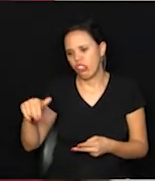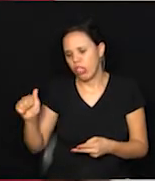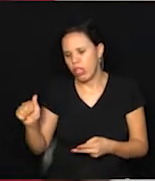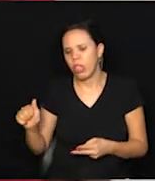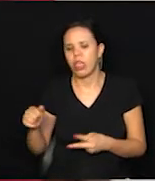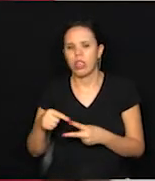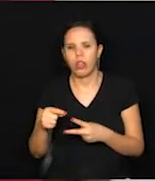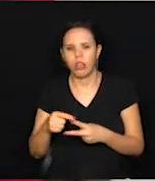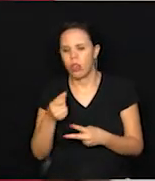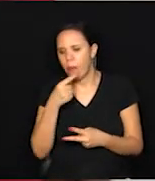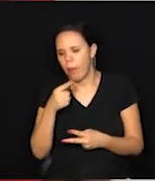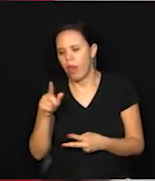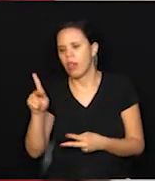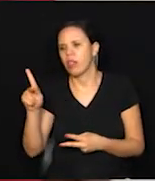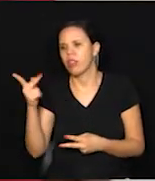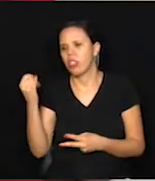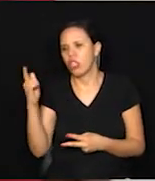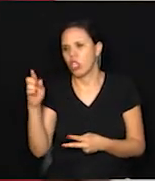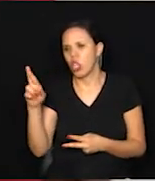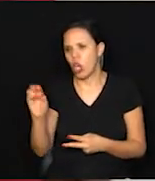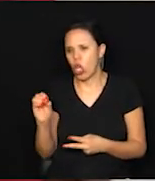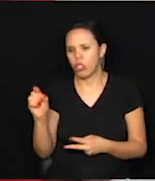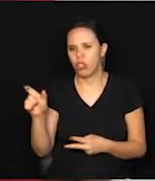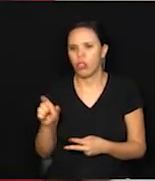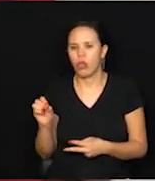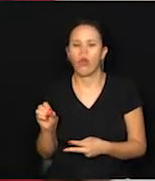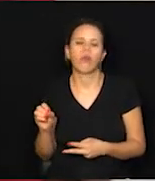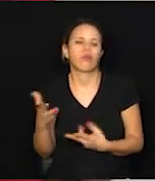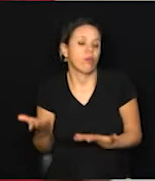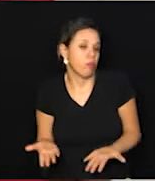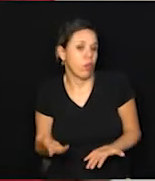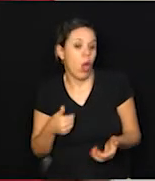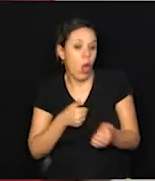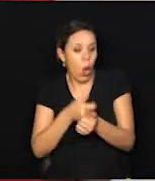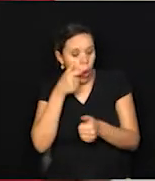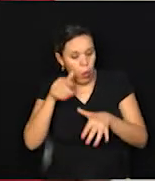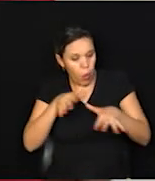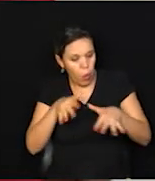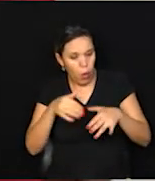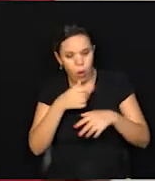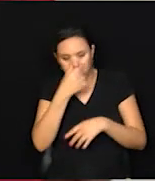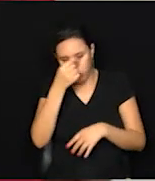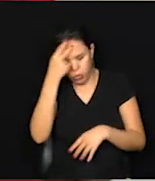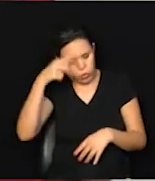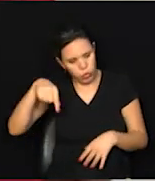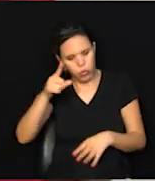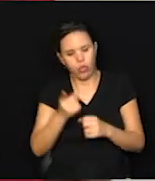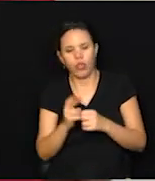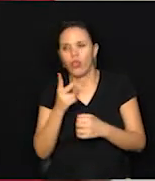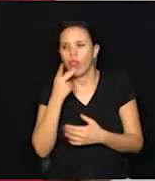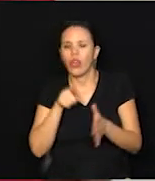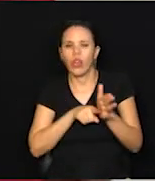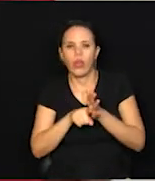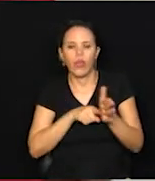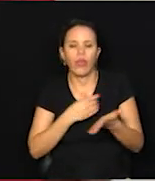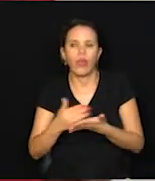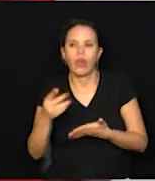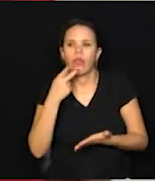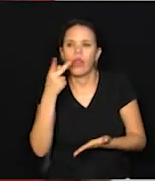mais precoce. A gente está conseguindo acompanhar esse movimento do gripário que o Dr. Sérgio fez a estatística no